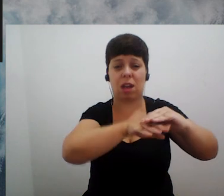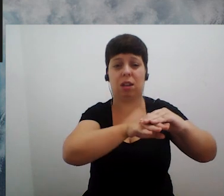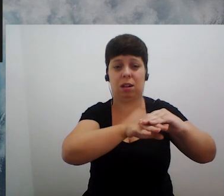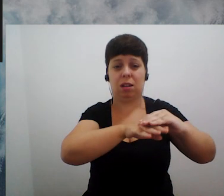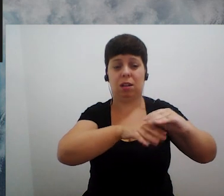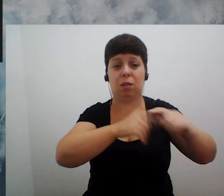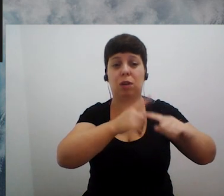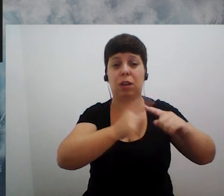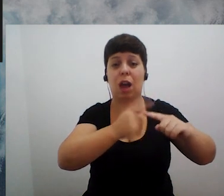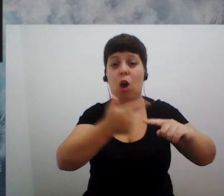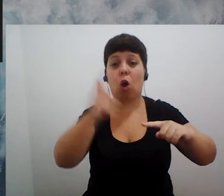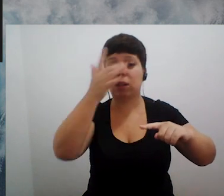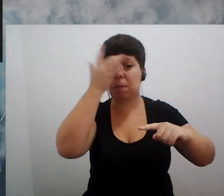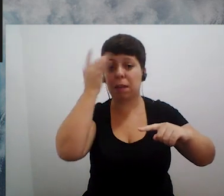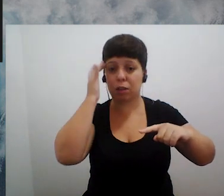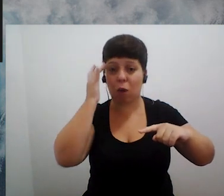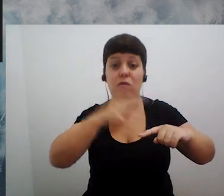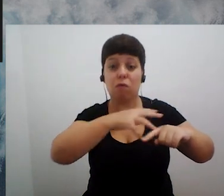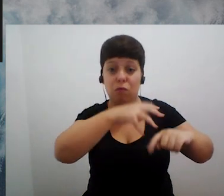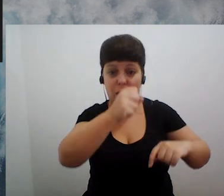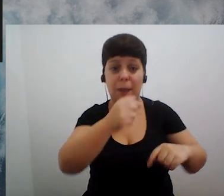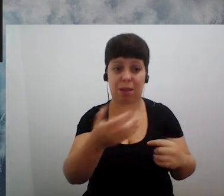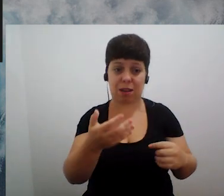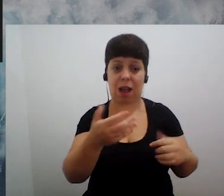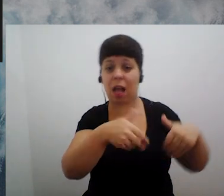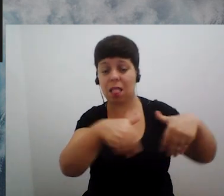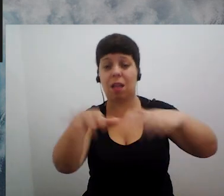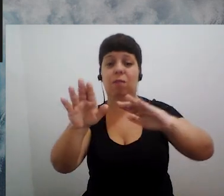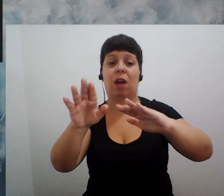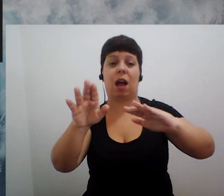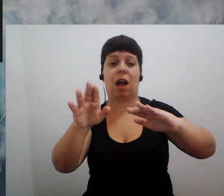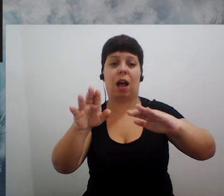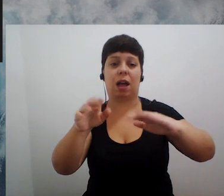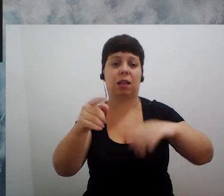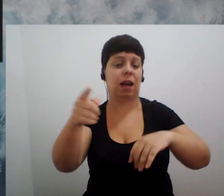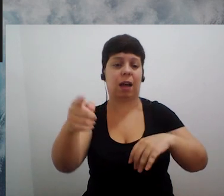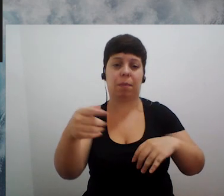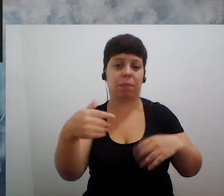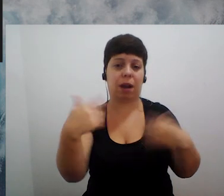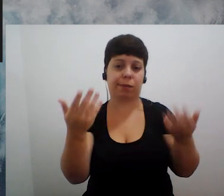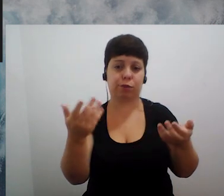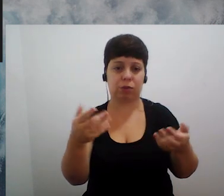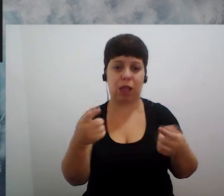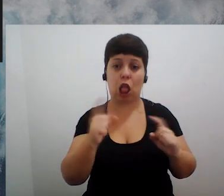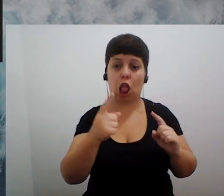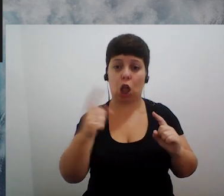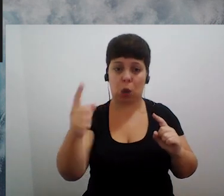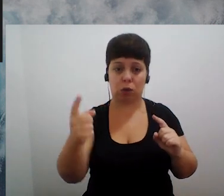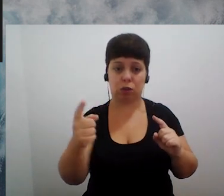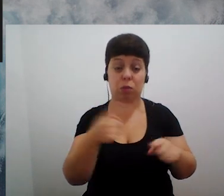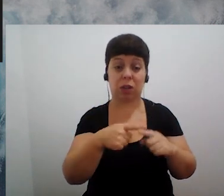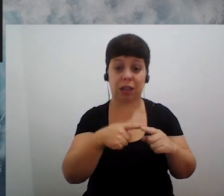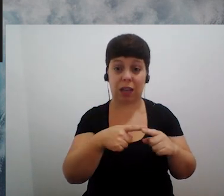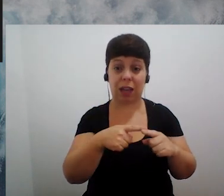poder facilitar para o outro que vai pegar, o outro rapaz que vai pegar esse lixo e levar para lá para a Seropédica, lá para outro lugar